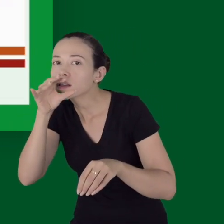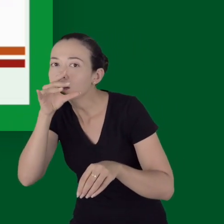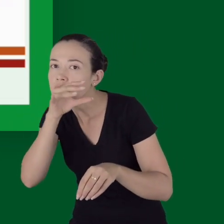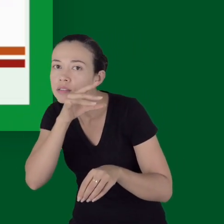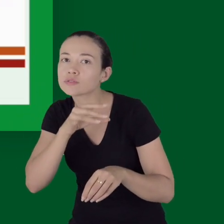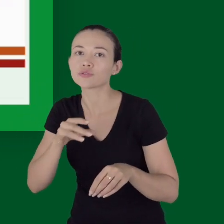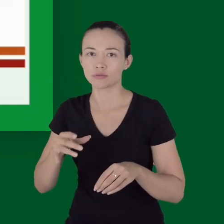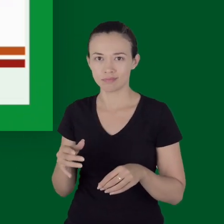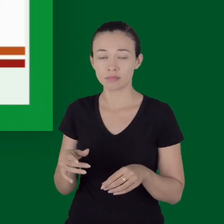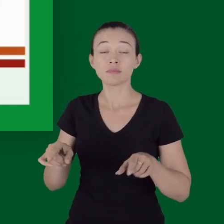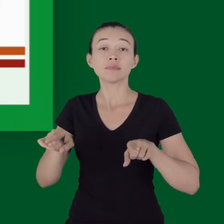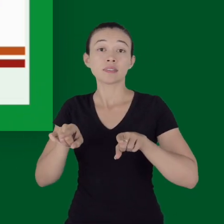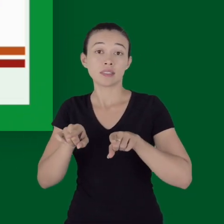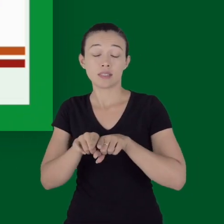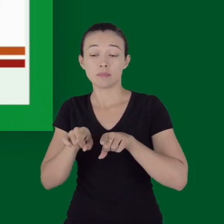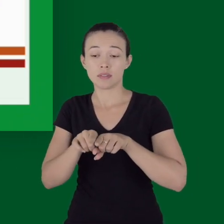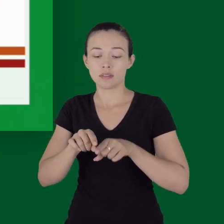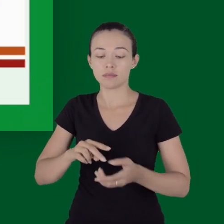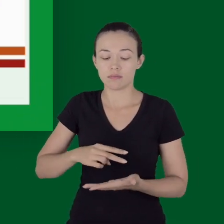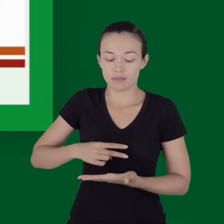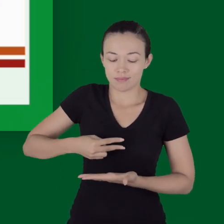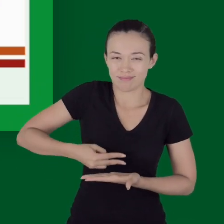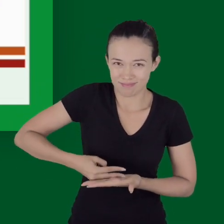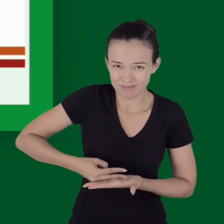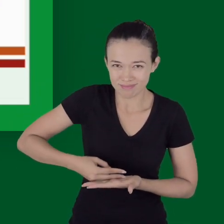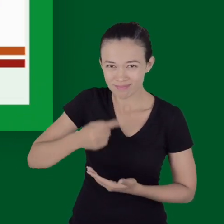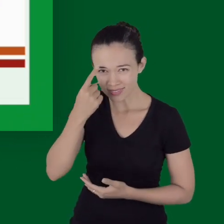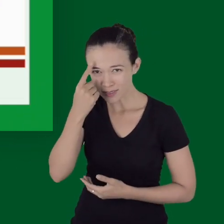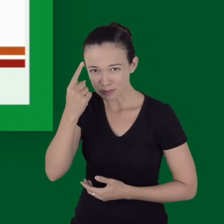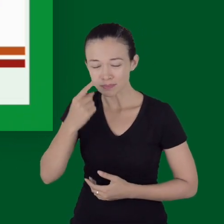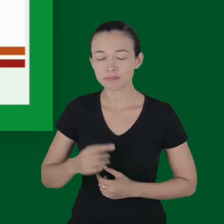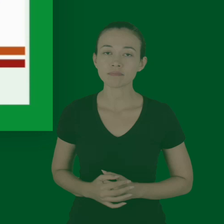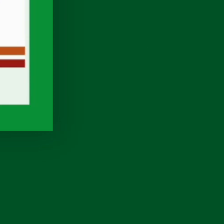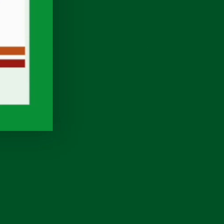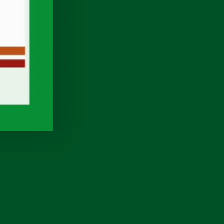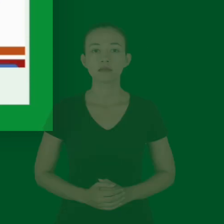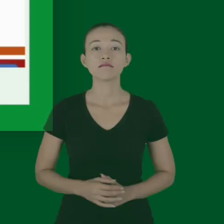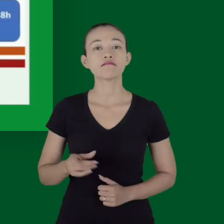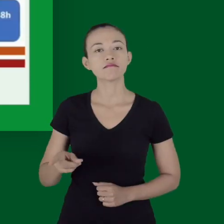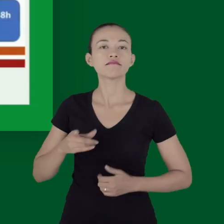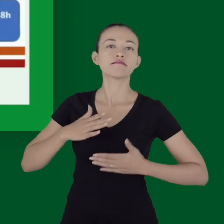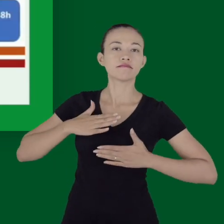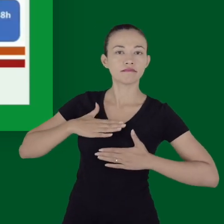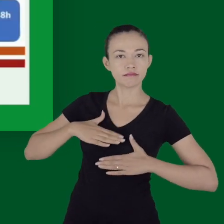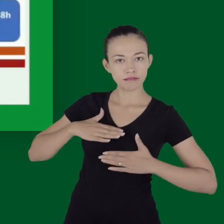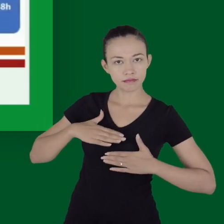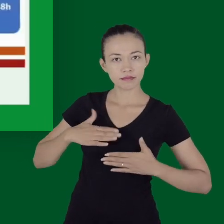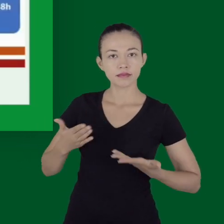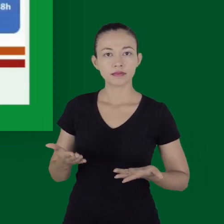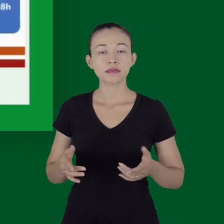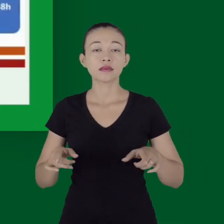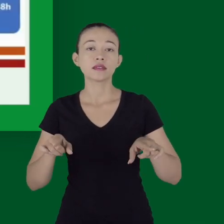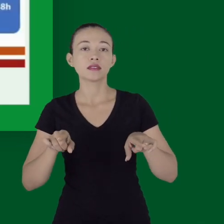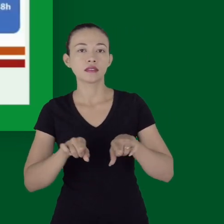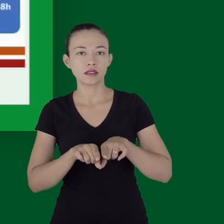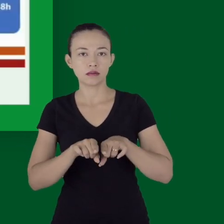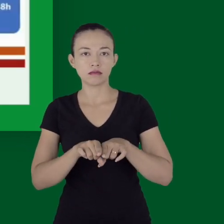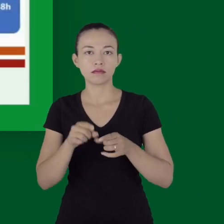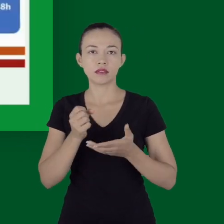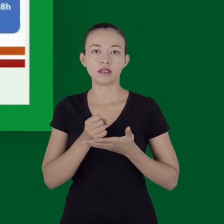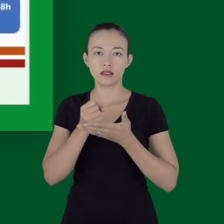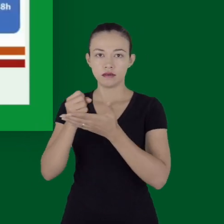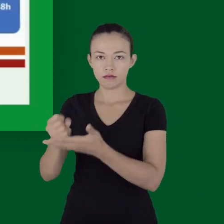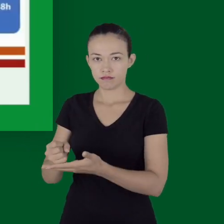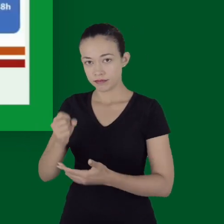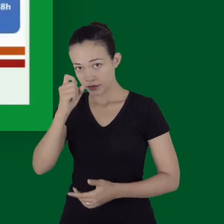aquela posição lateral de segurança, né? Que é o decúbito lateral direito. E esse paciente, ele tem que ser transferido para uma